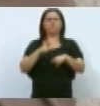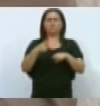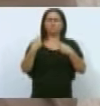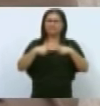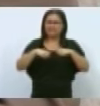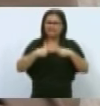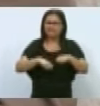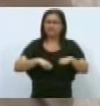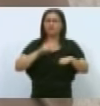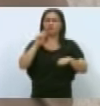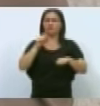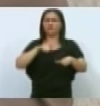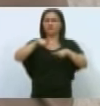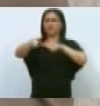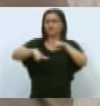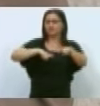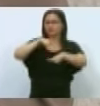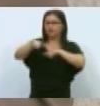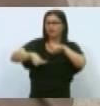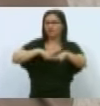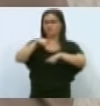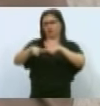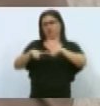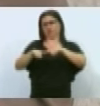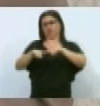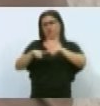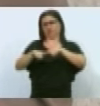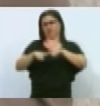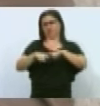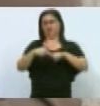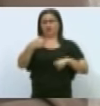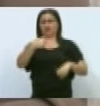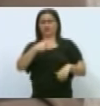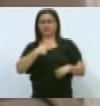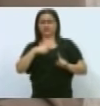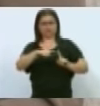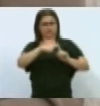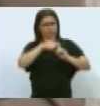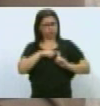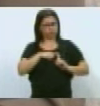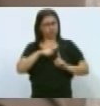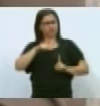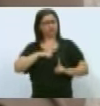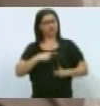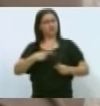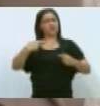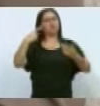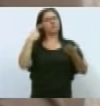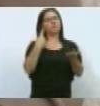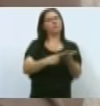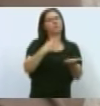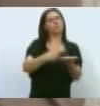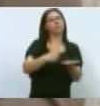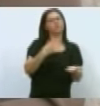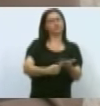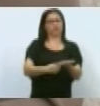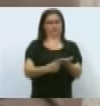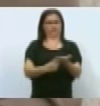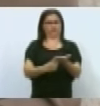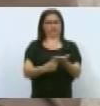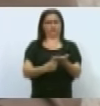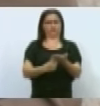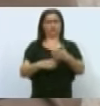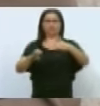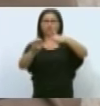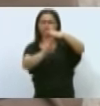tenho um contato com o Ministério do Trabalho. Sim. E eles, as empresas têm que cumprir 5%